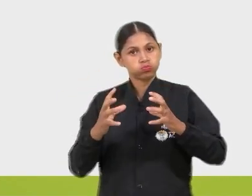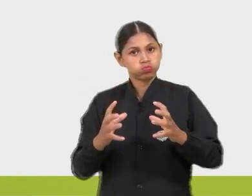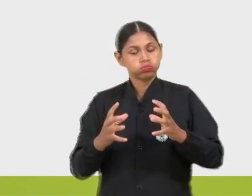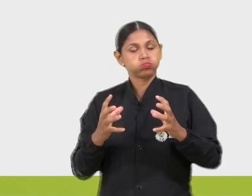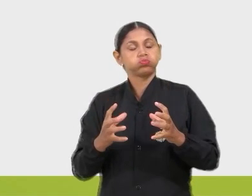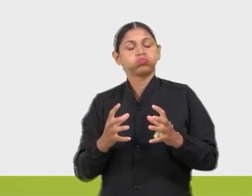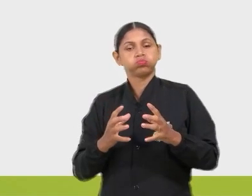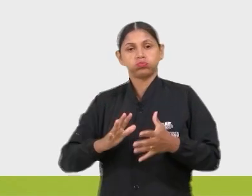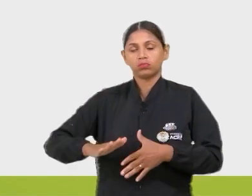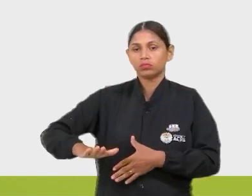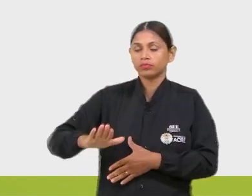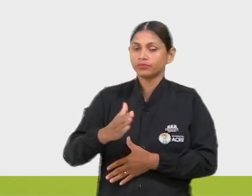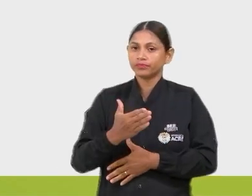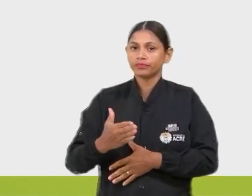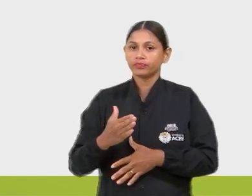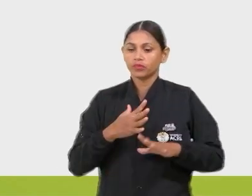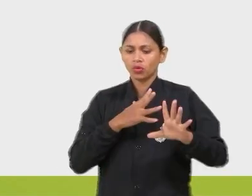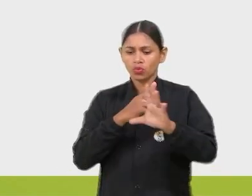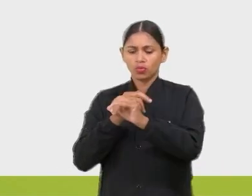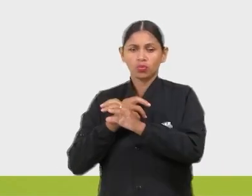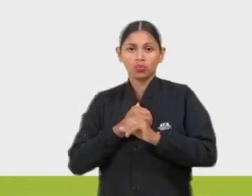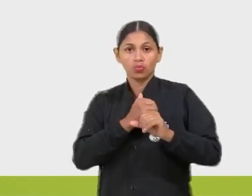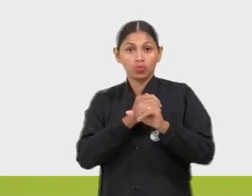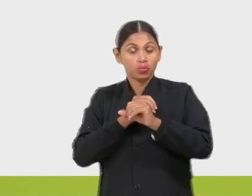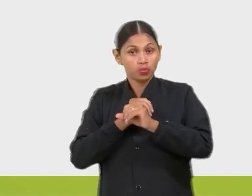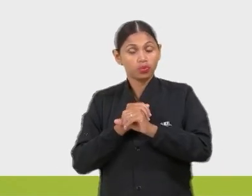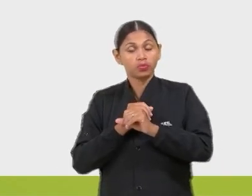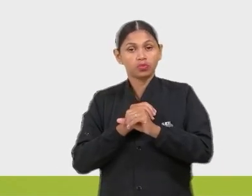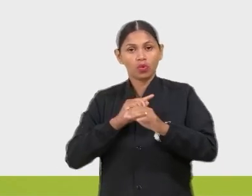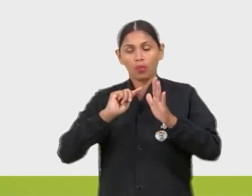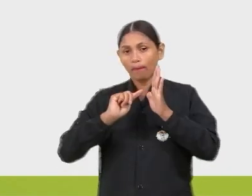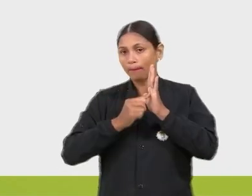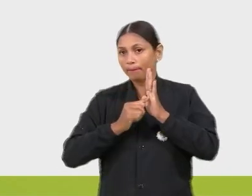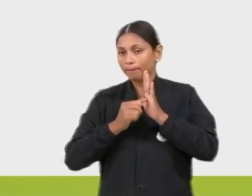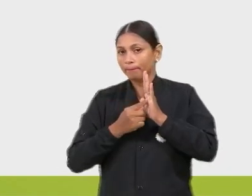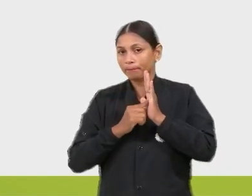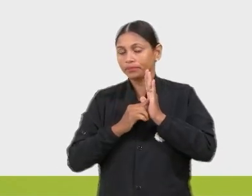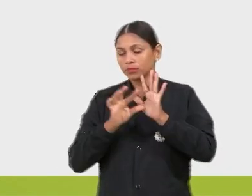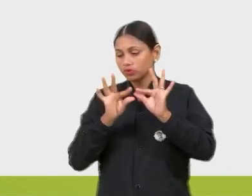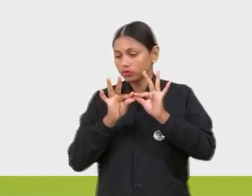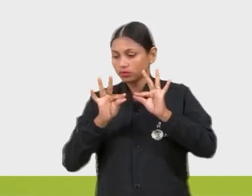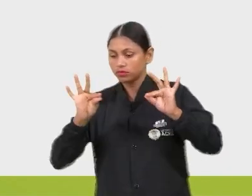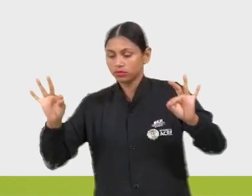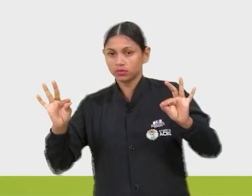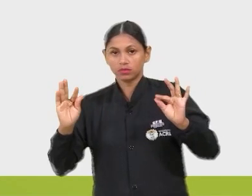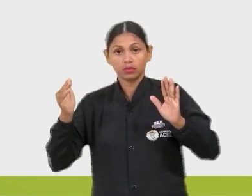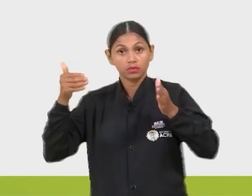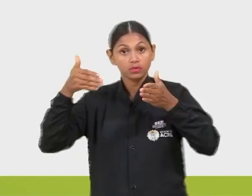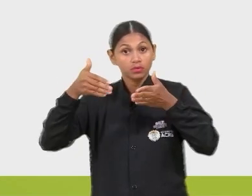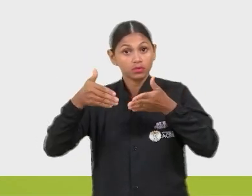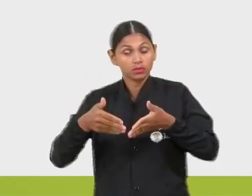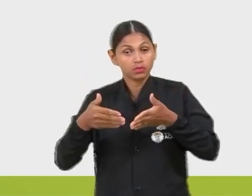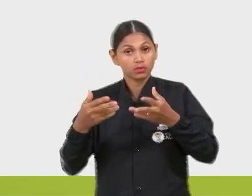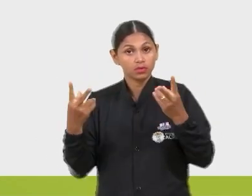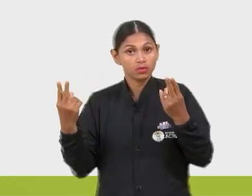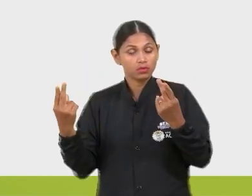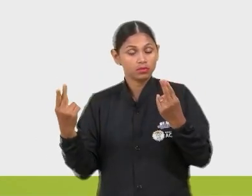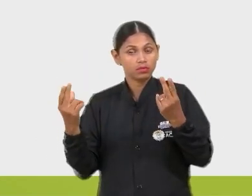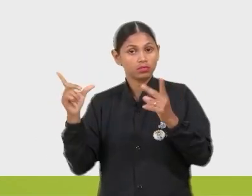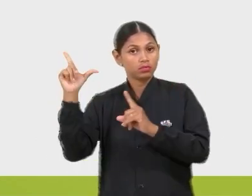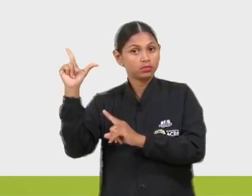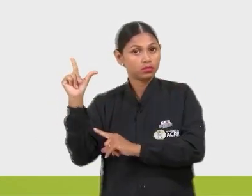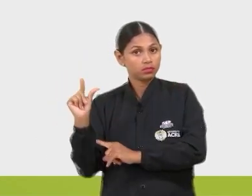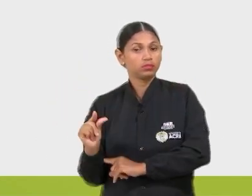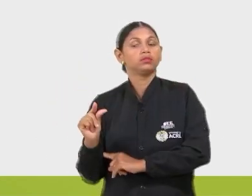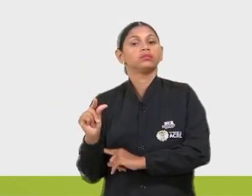geométrico espacial formado por todos os pontos do espaço que estão a uma distância do centro igual ou menor que o raio. Vamos